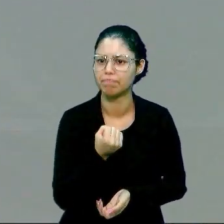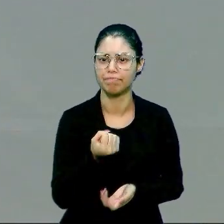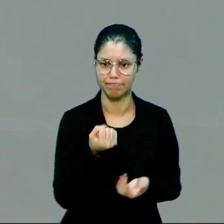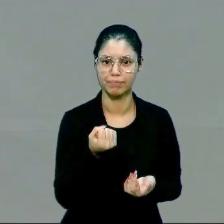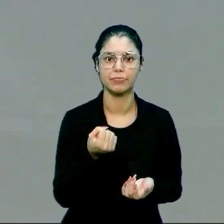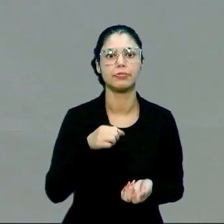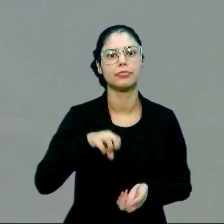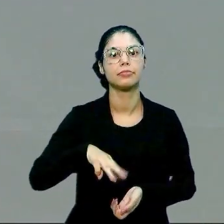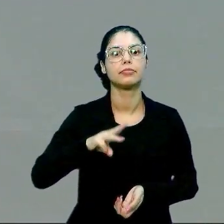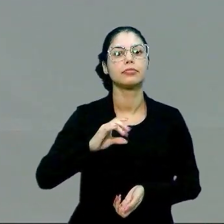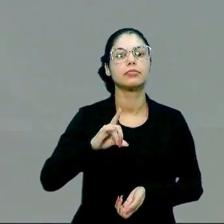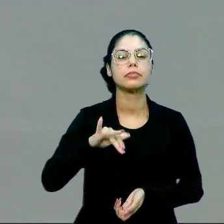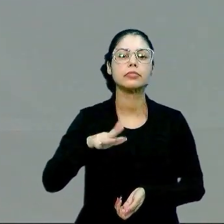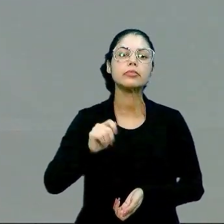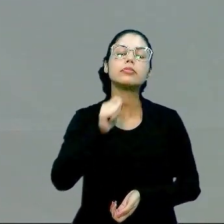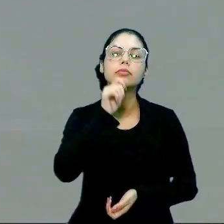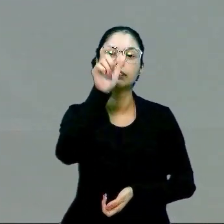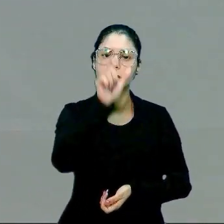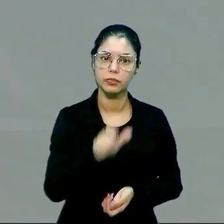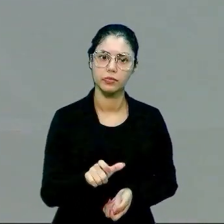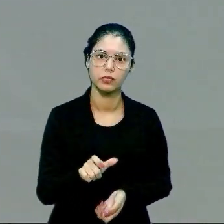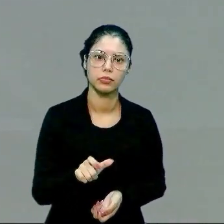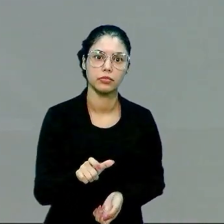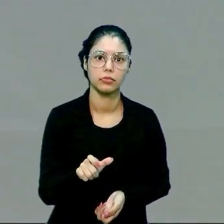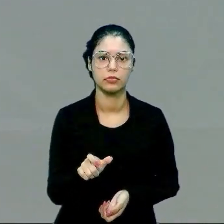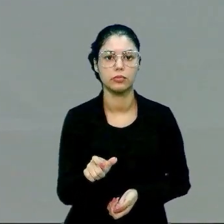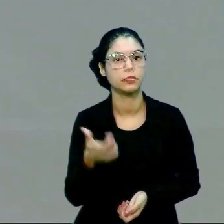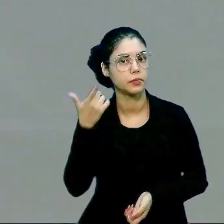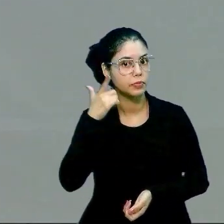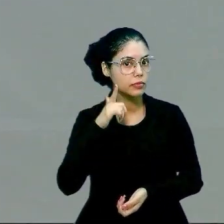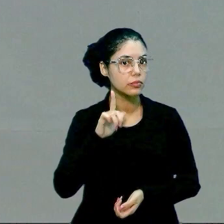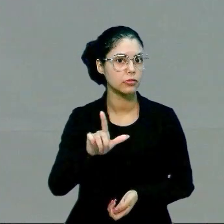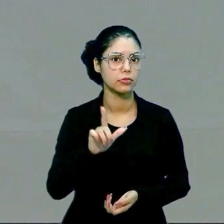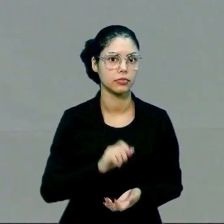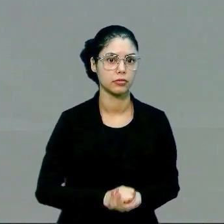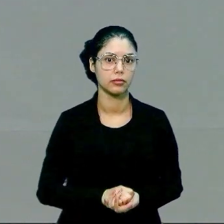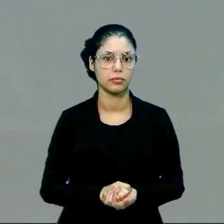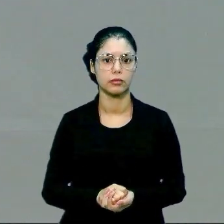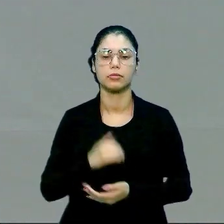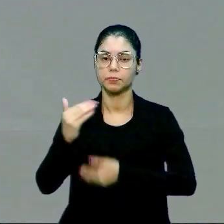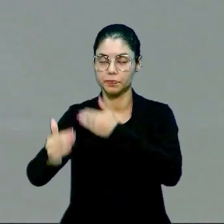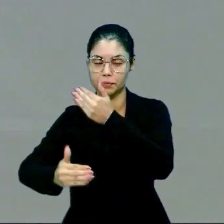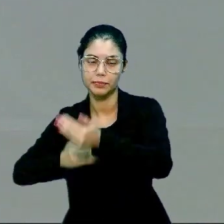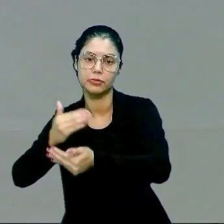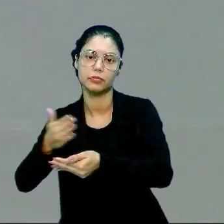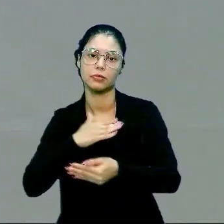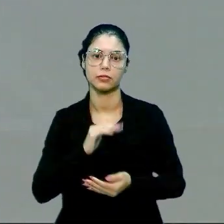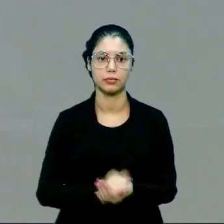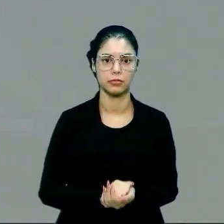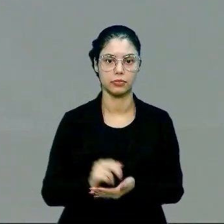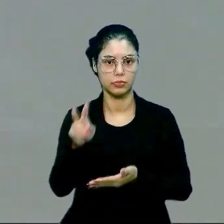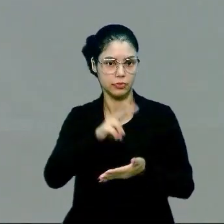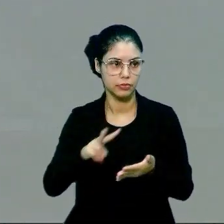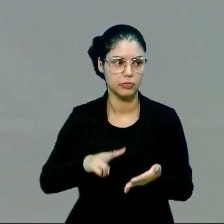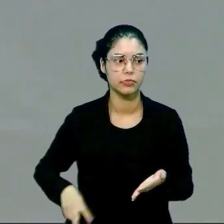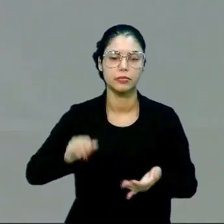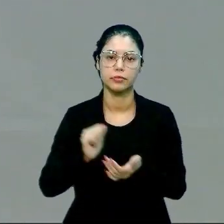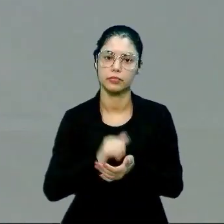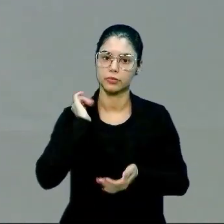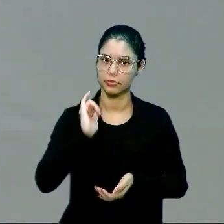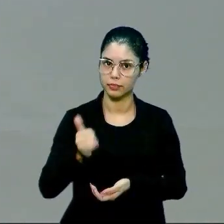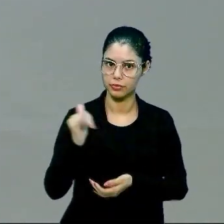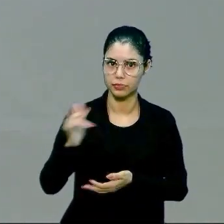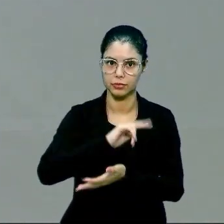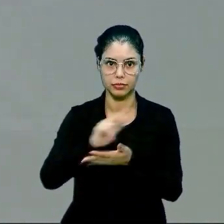muito a Macabeia, mas é uma personagem que você consegue desenvolver ao longo da leitura, da